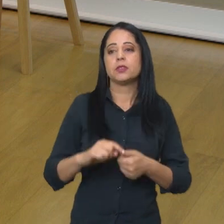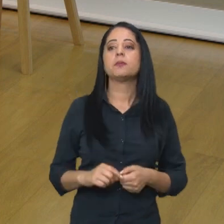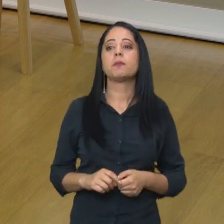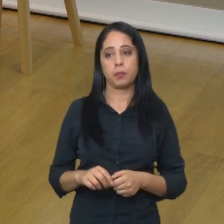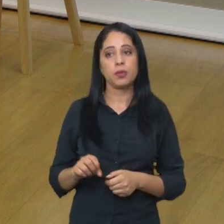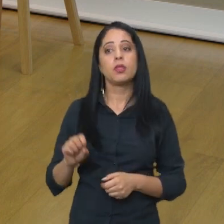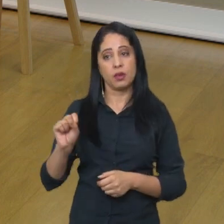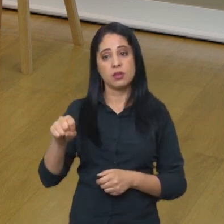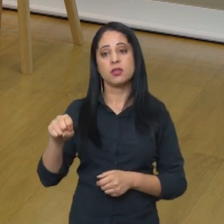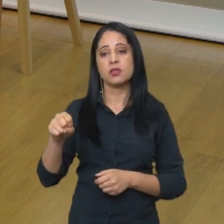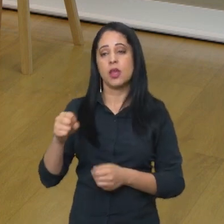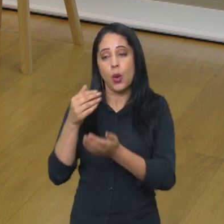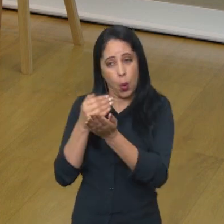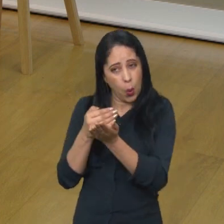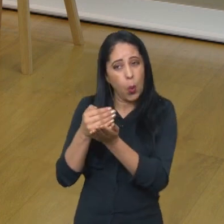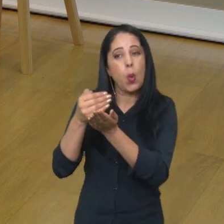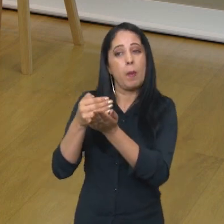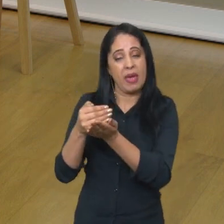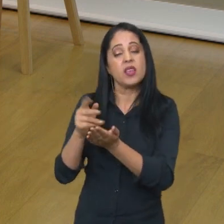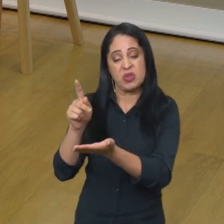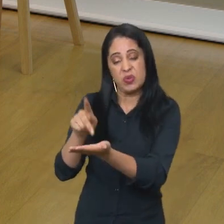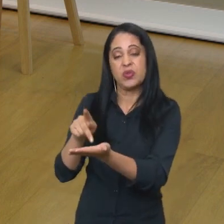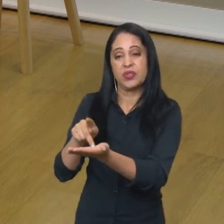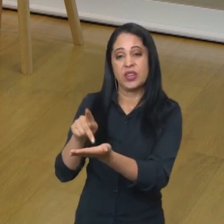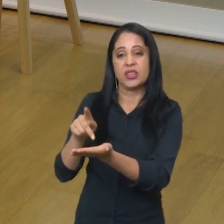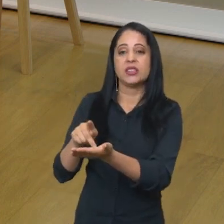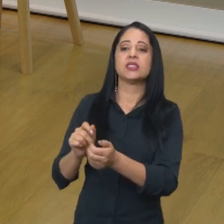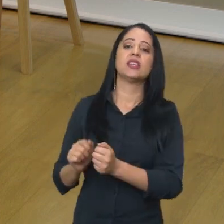O começo é meio assim mesmo, é assim,